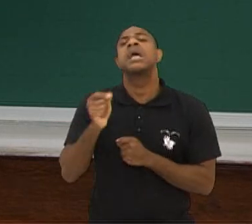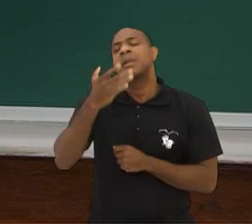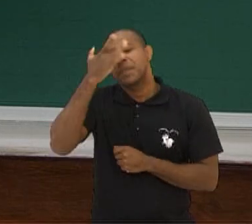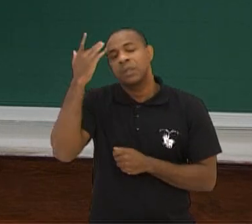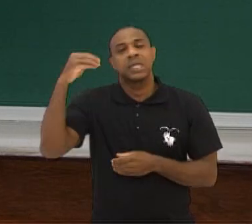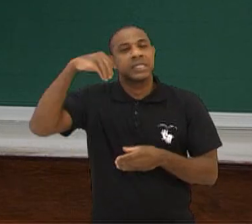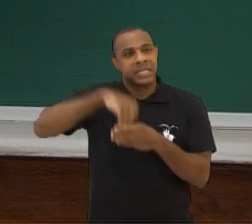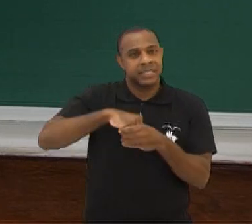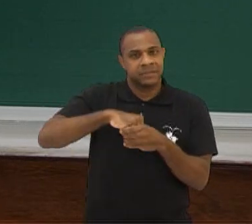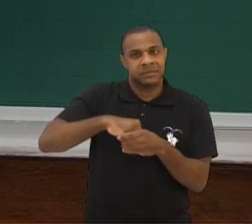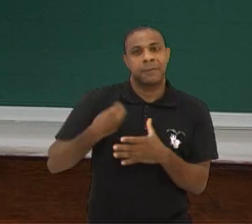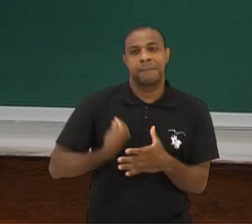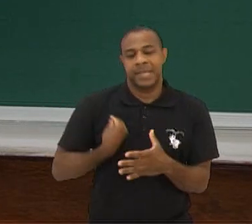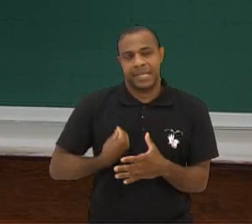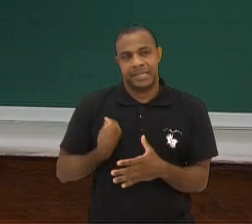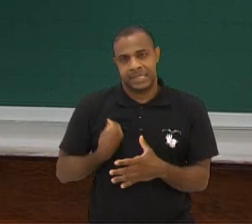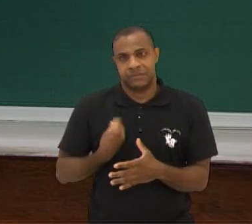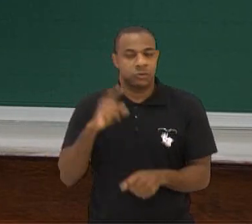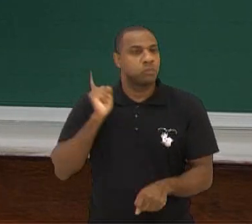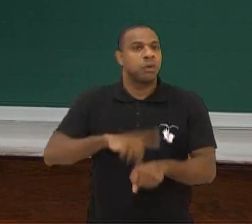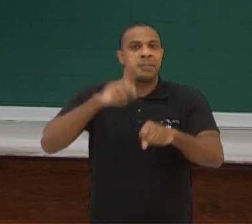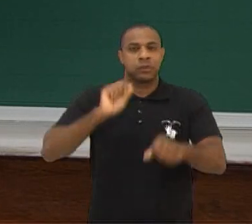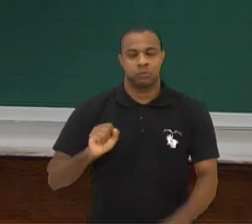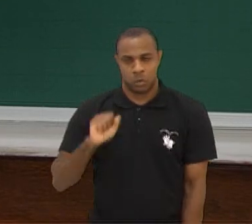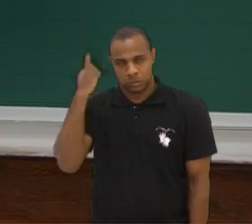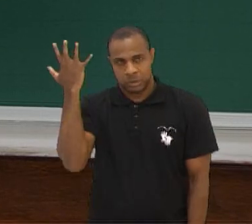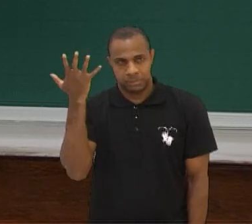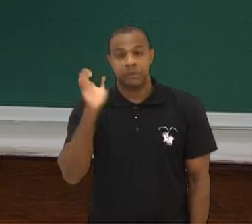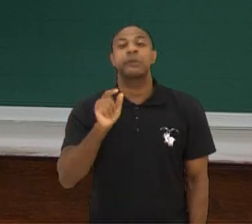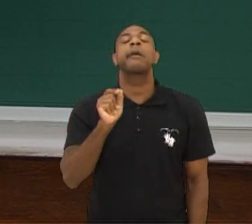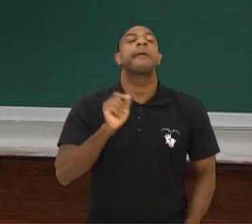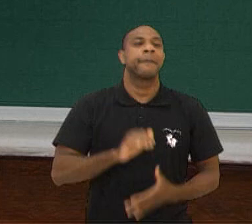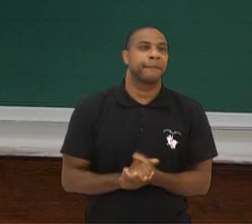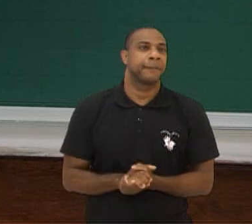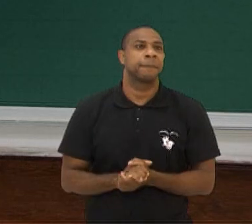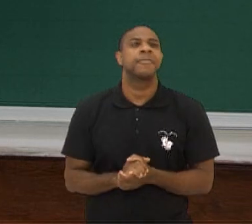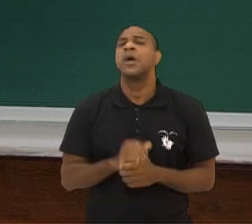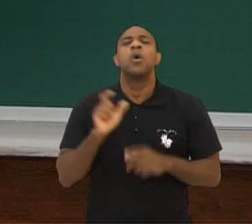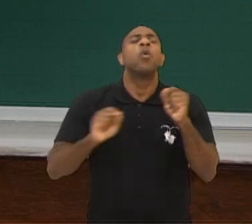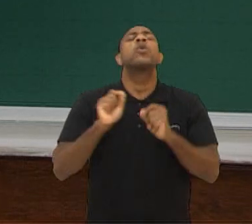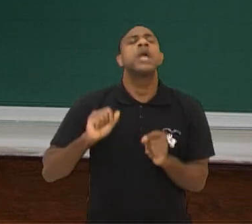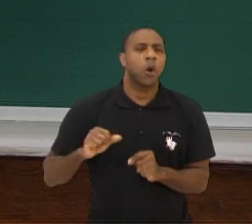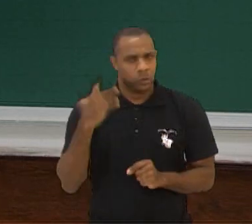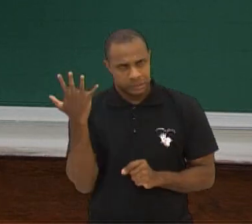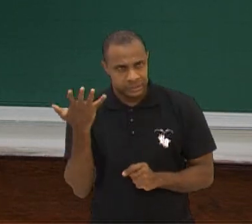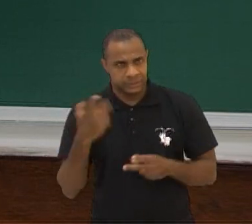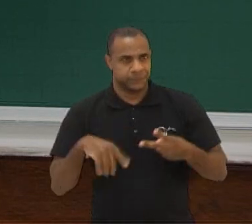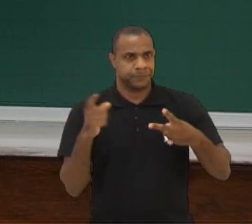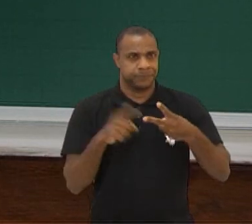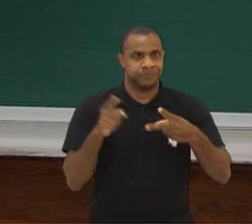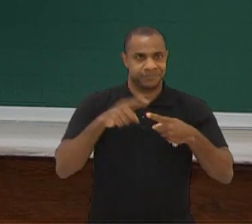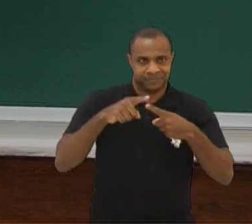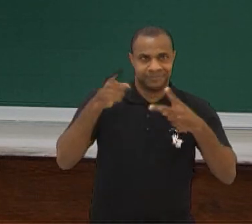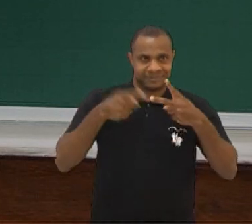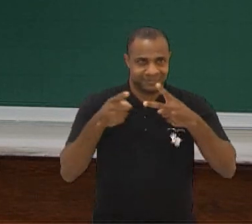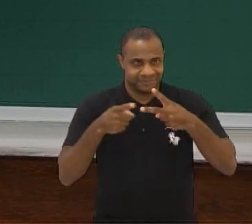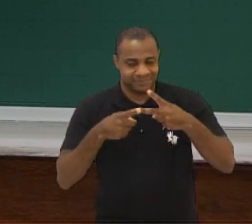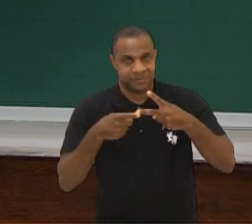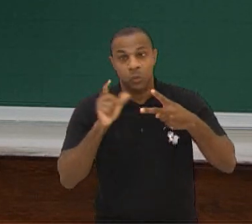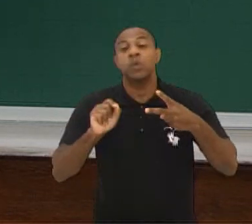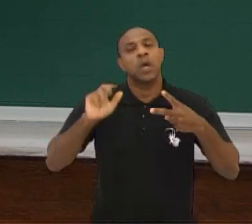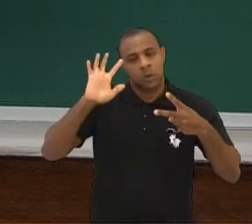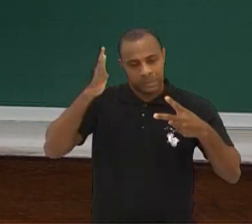pessoas que estavam presentes no momento desse acontecimento, desse fato? O que aconteceu? Eu preciso saber, o leitor tem que saber o